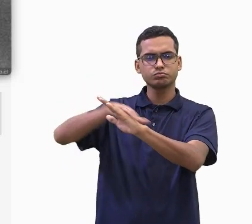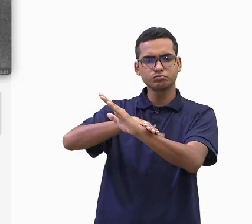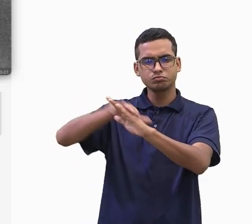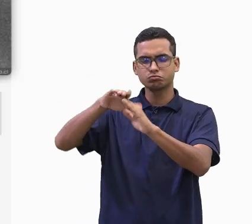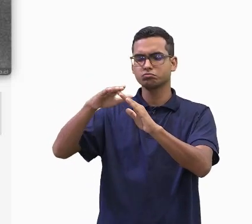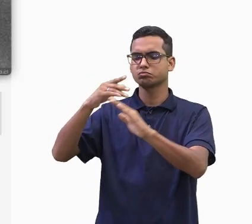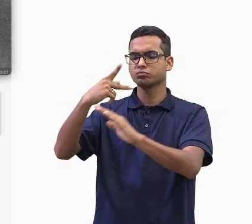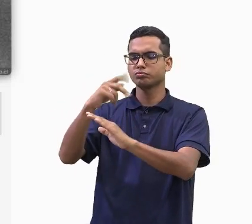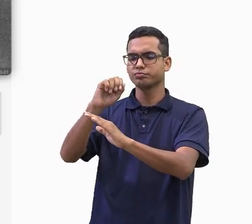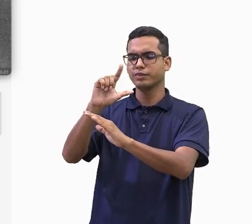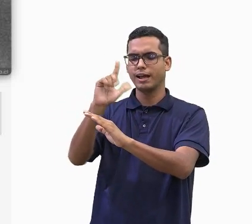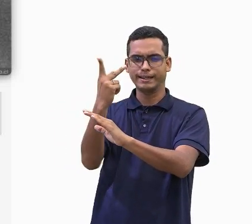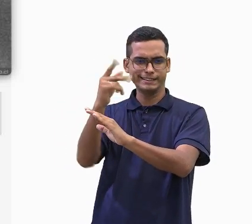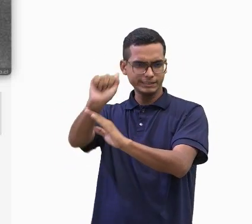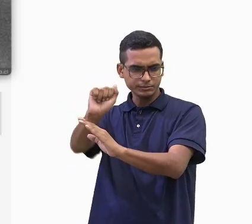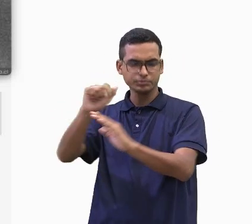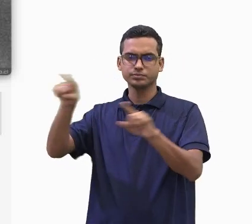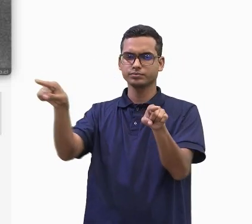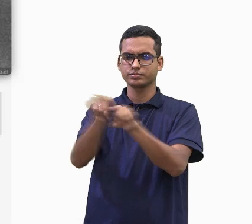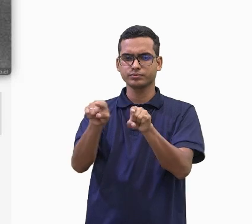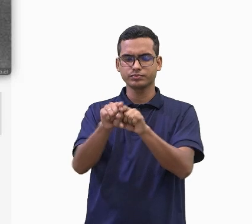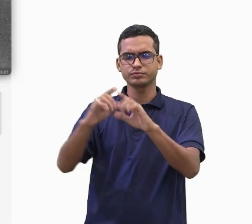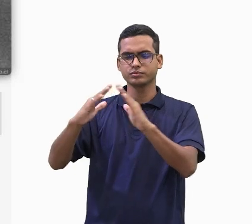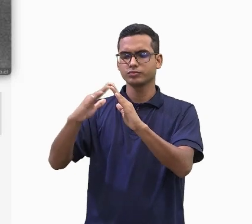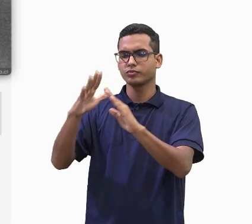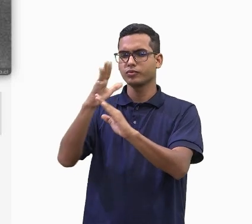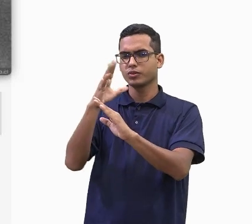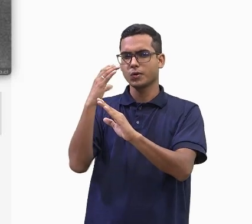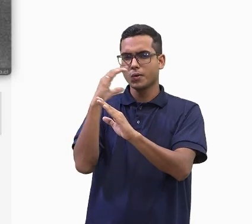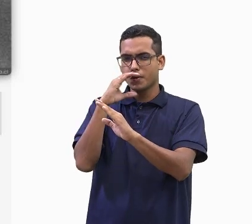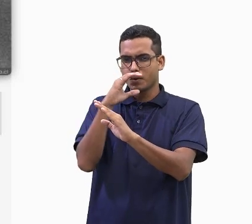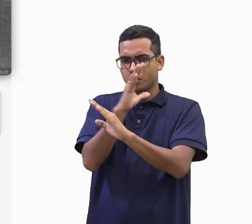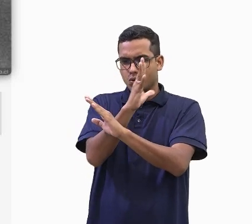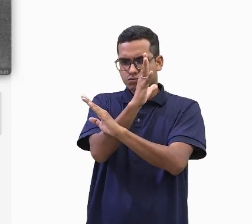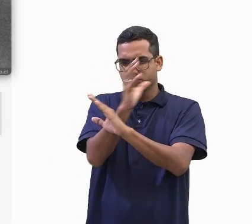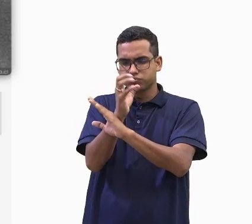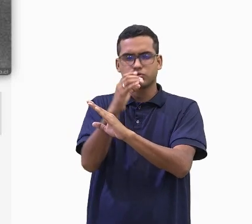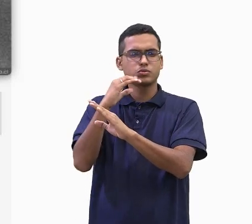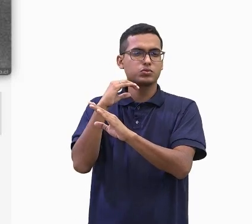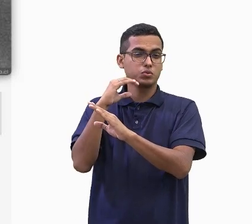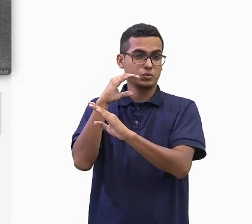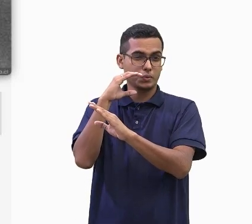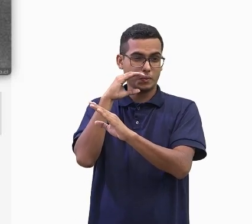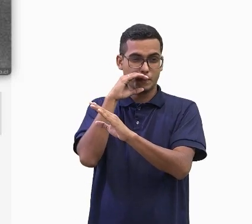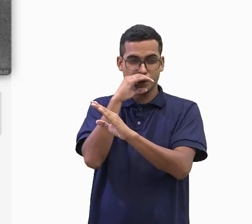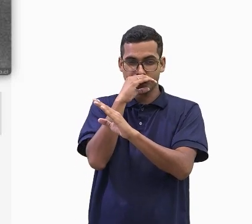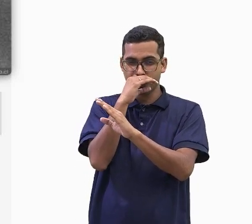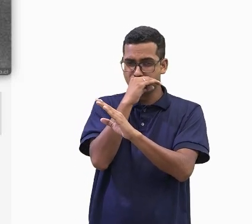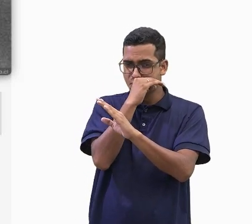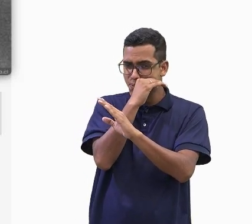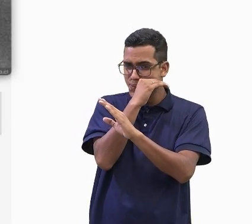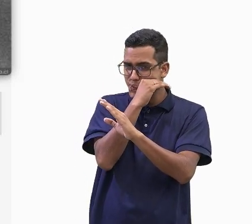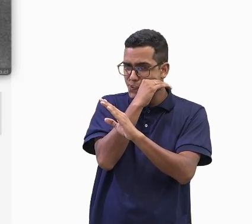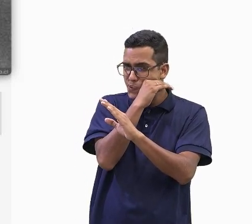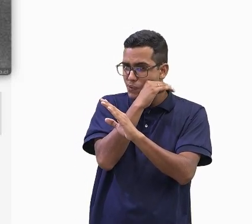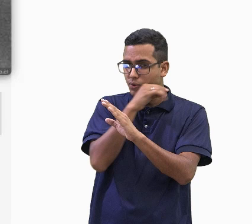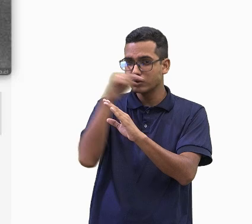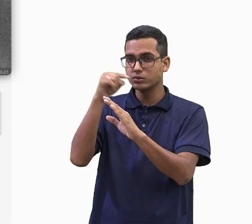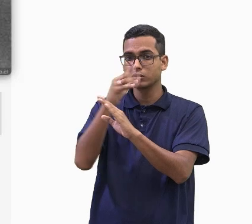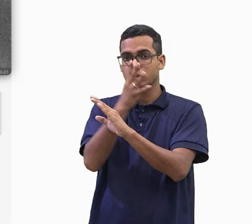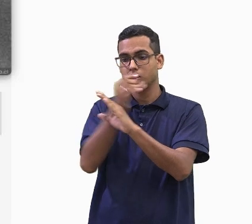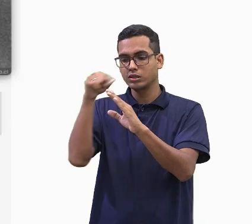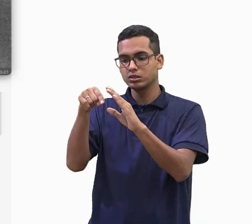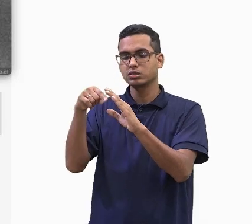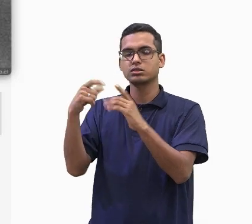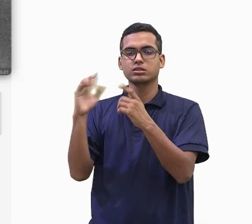o calor na parte interna, mesmo que do lado de fora da casa esteja com temperaturas bem baixas.